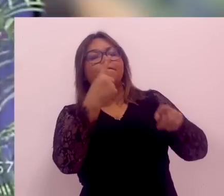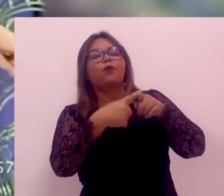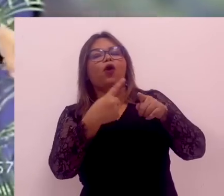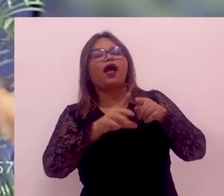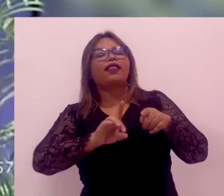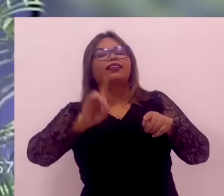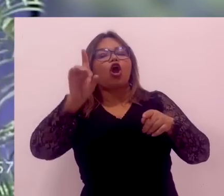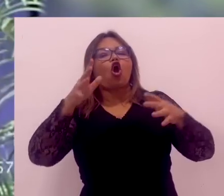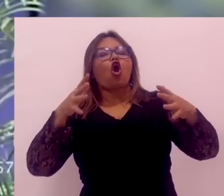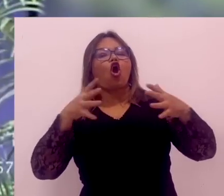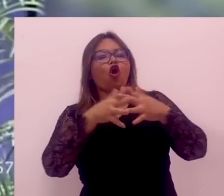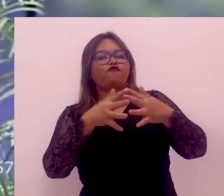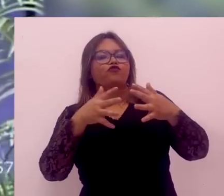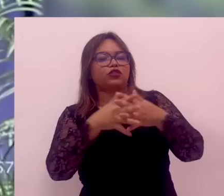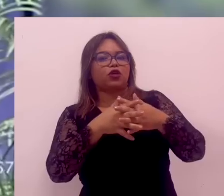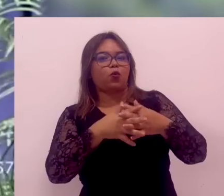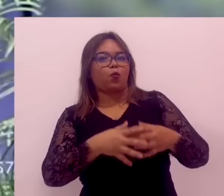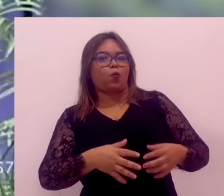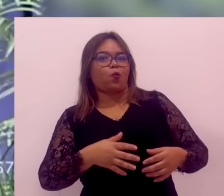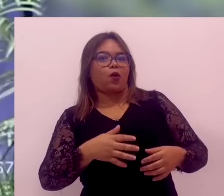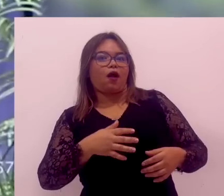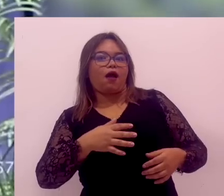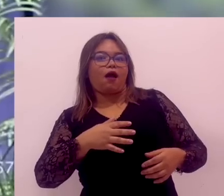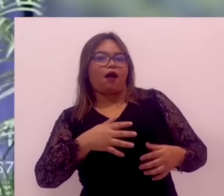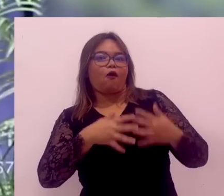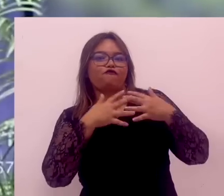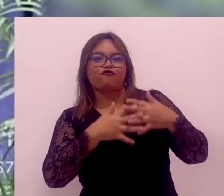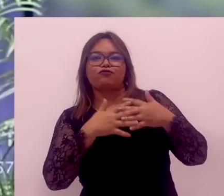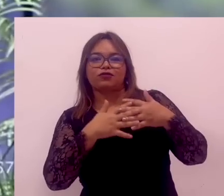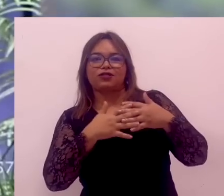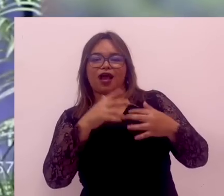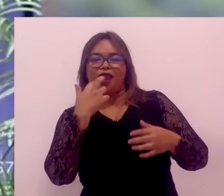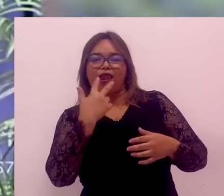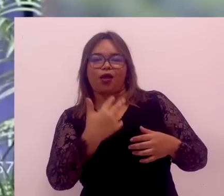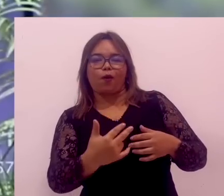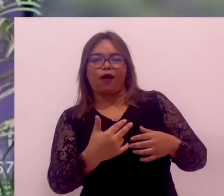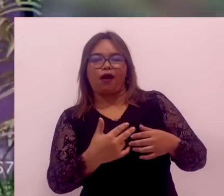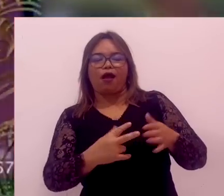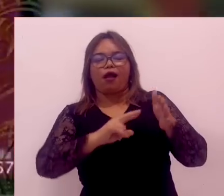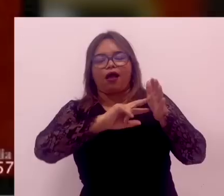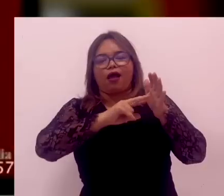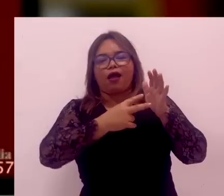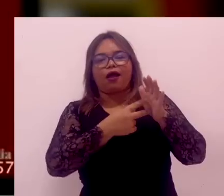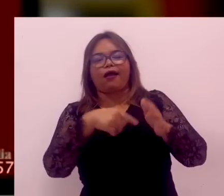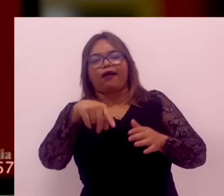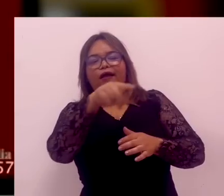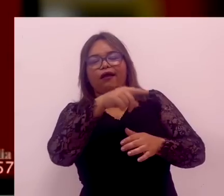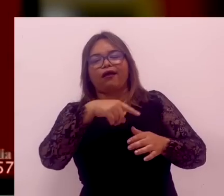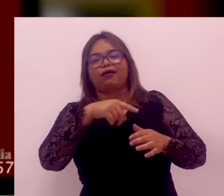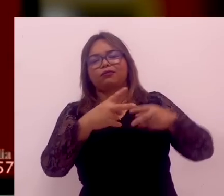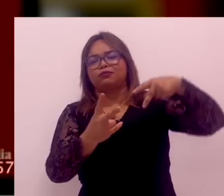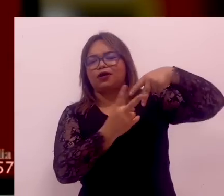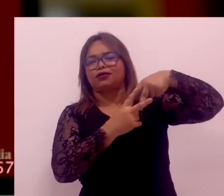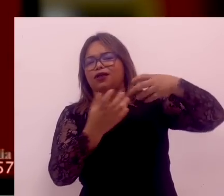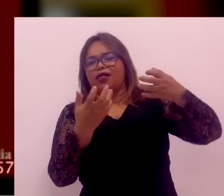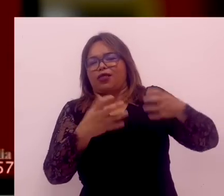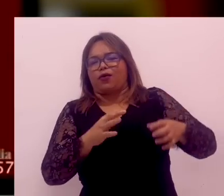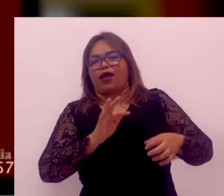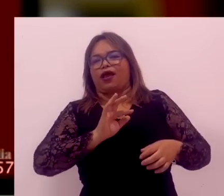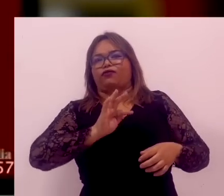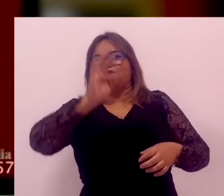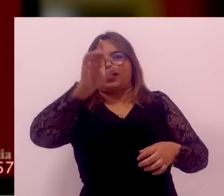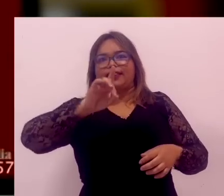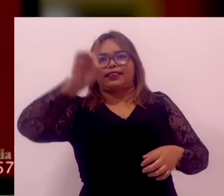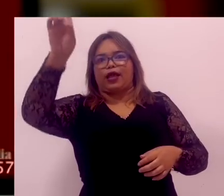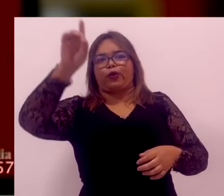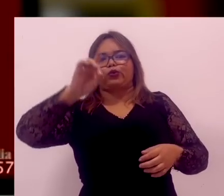simbolismo para que Deus não seja capaz de confundi-los de novo no futuro. Essa é a lógica deles. Então vamos dar uma olhada em alguns dos seus símbolos para